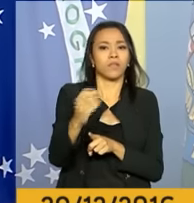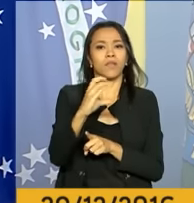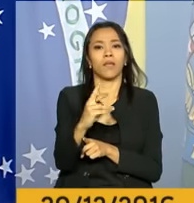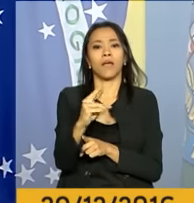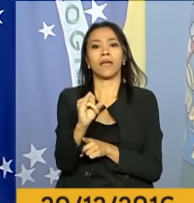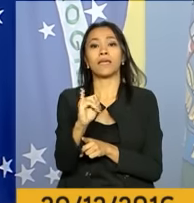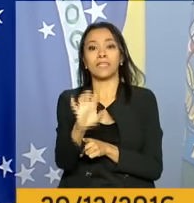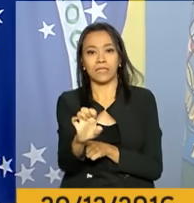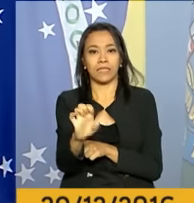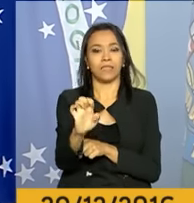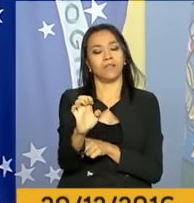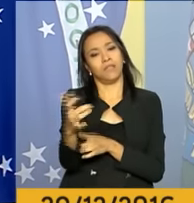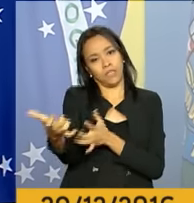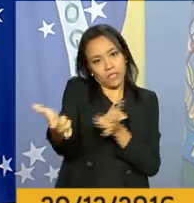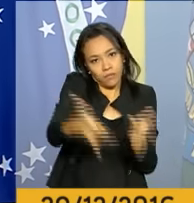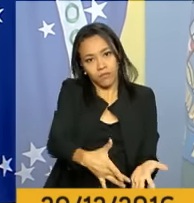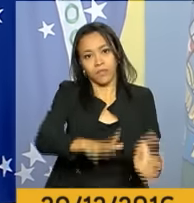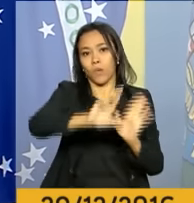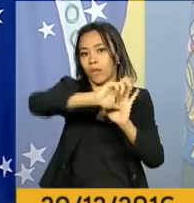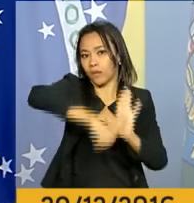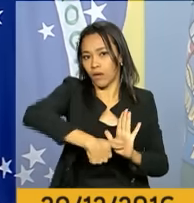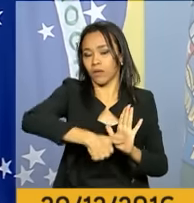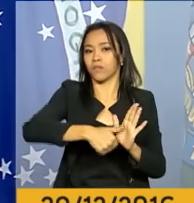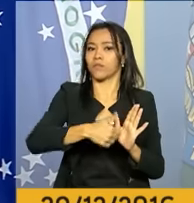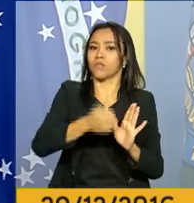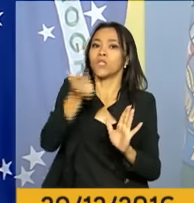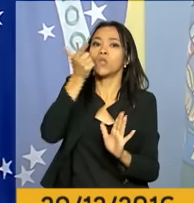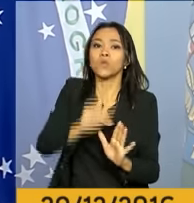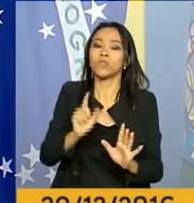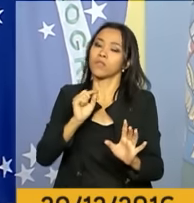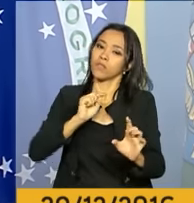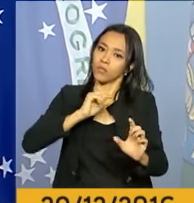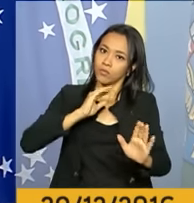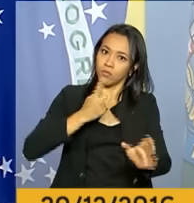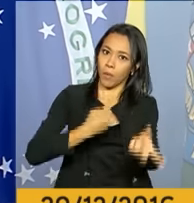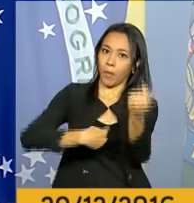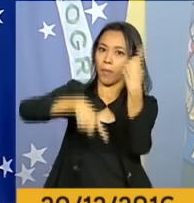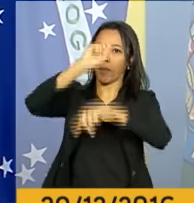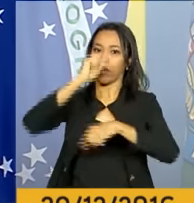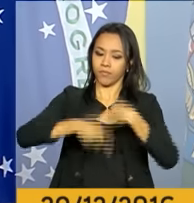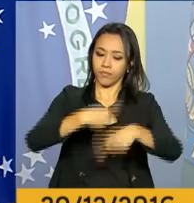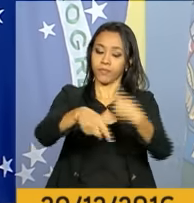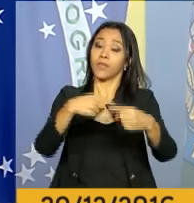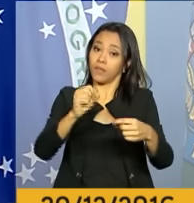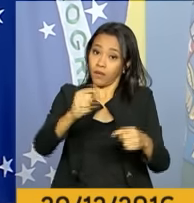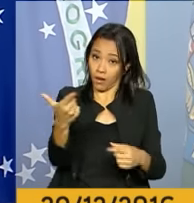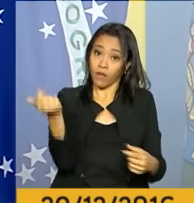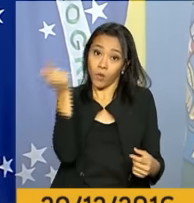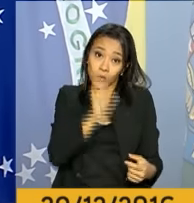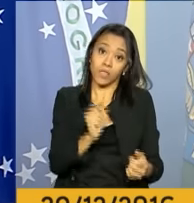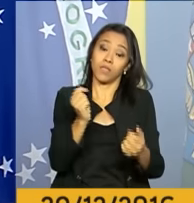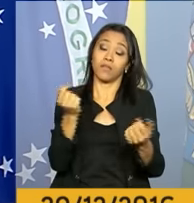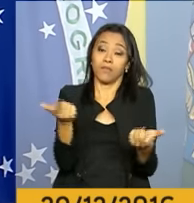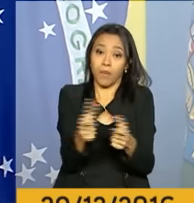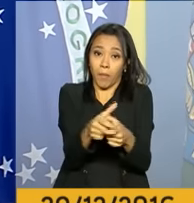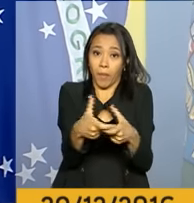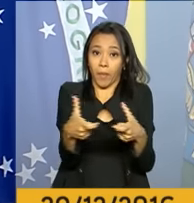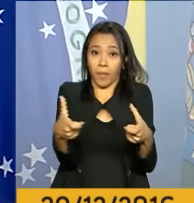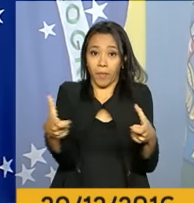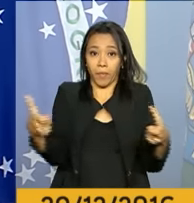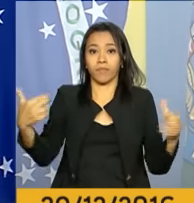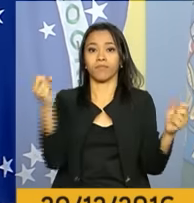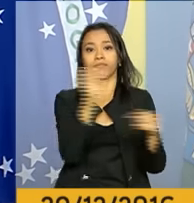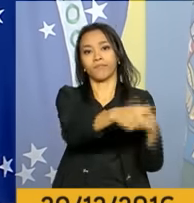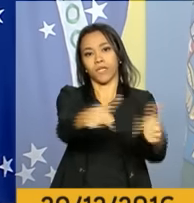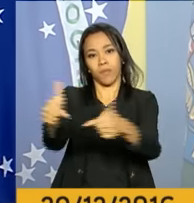saindo a recessão obtendo crescimento naturalmente você tem a empregabilidade então este tema do desemprego que é um tema